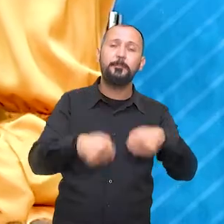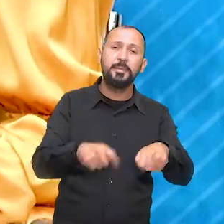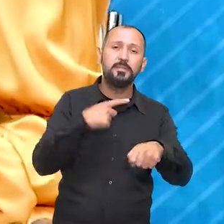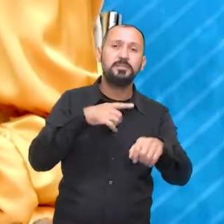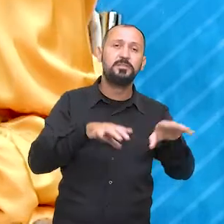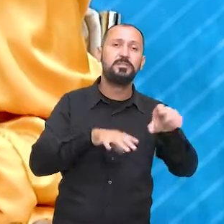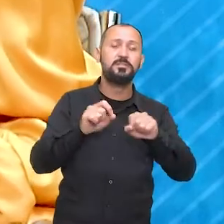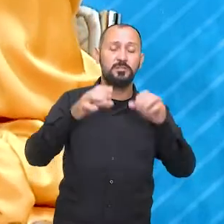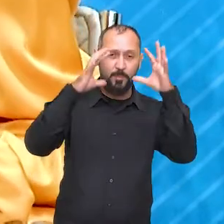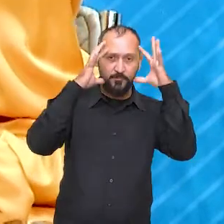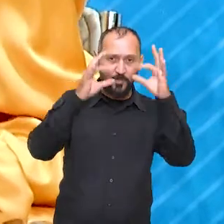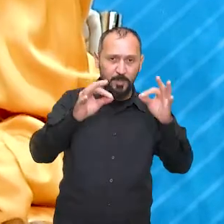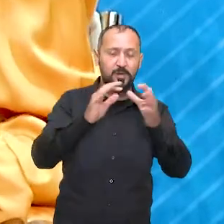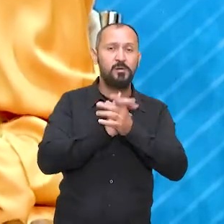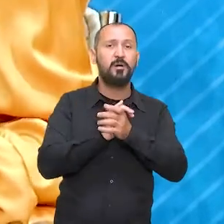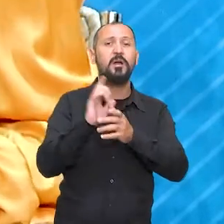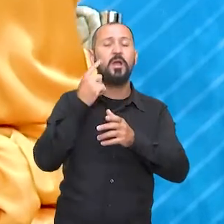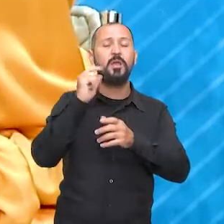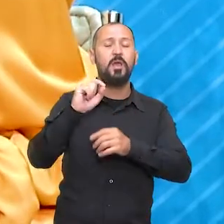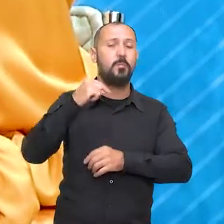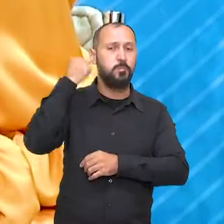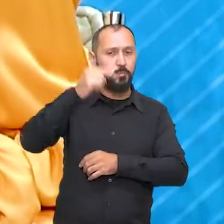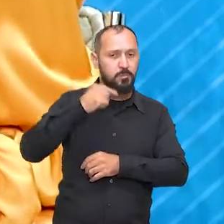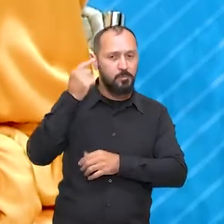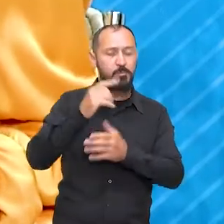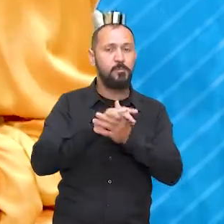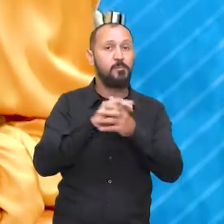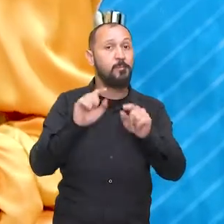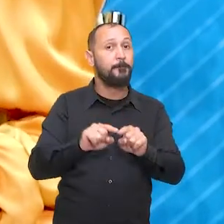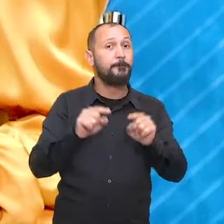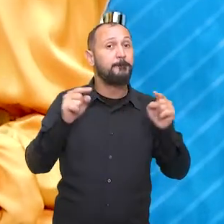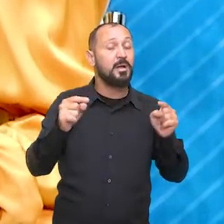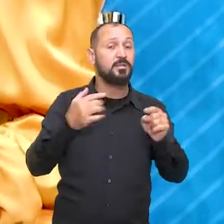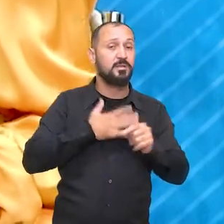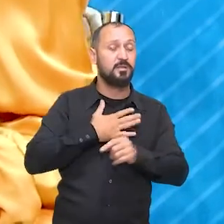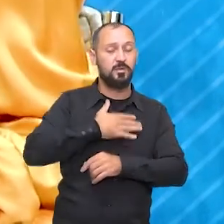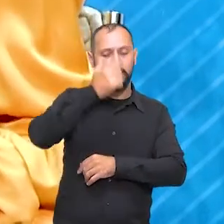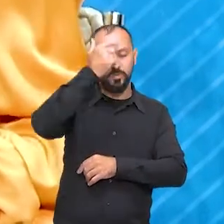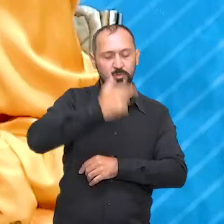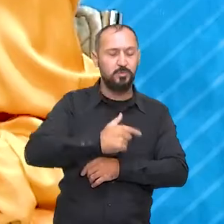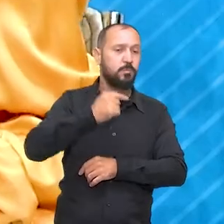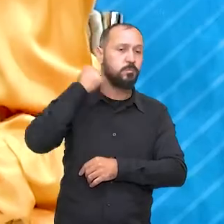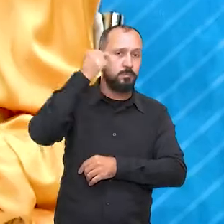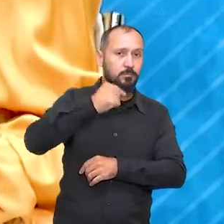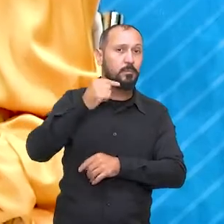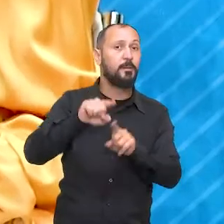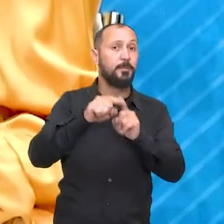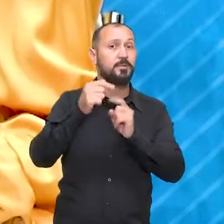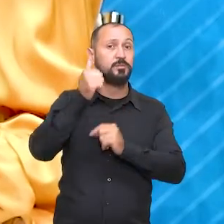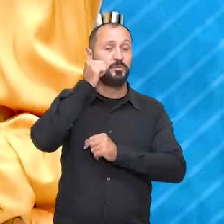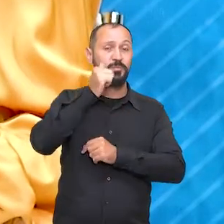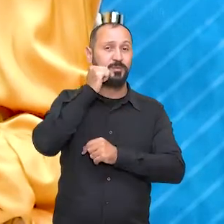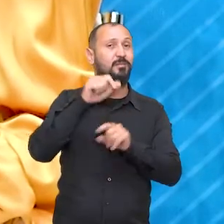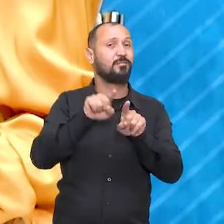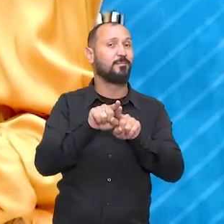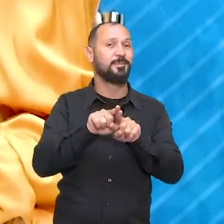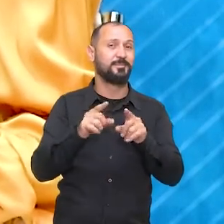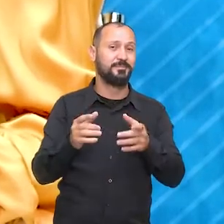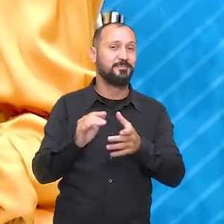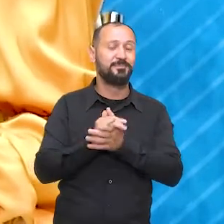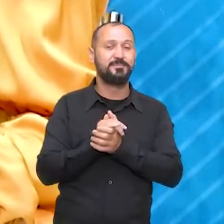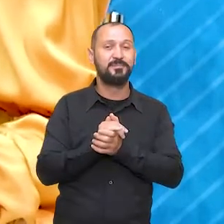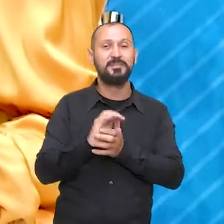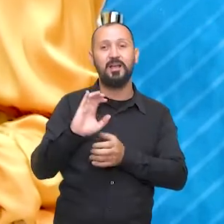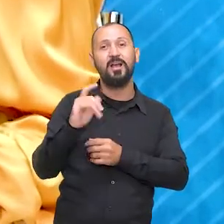exige a sua formalidade, que é a advocacia. Mas eu sou advogada, mas eu também sou mulher, né?